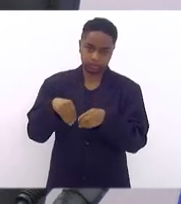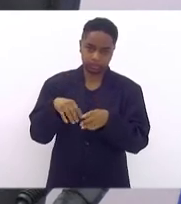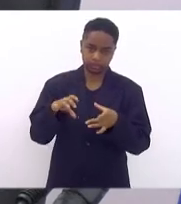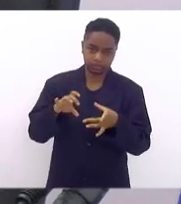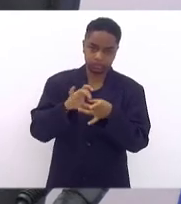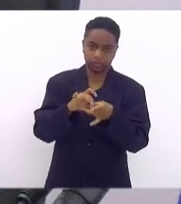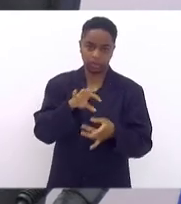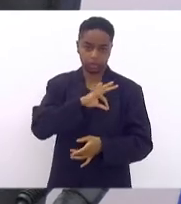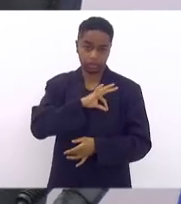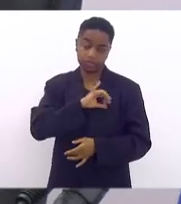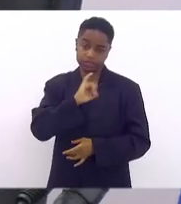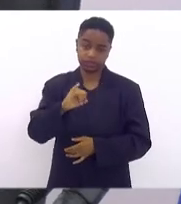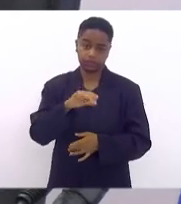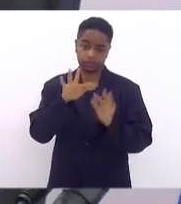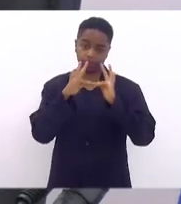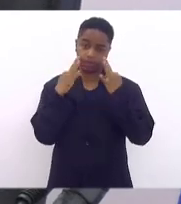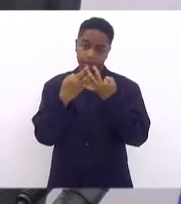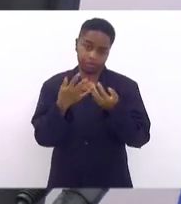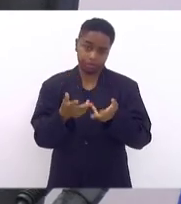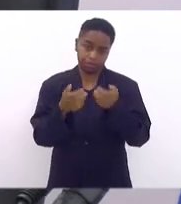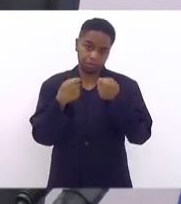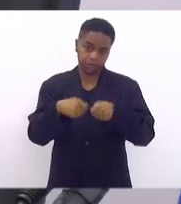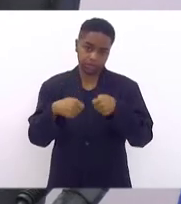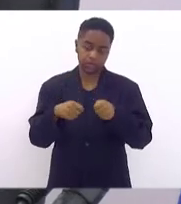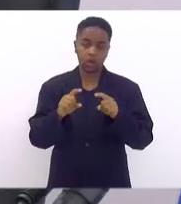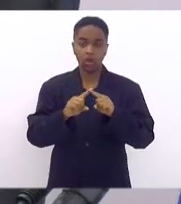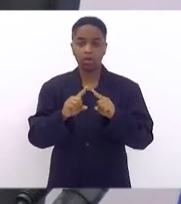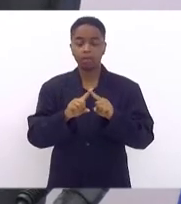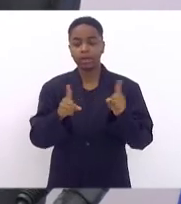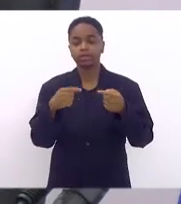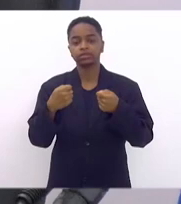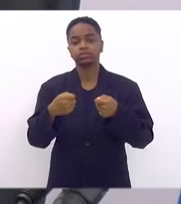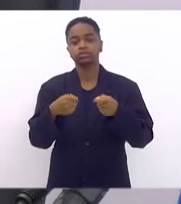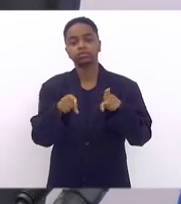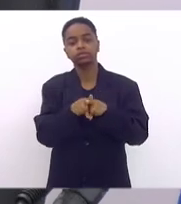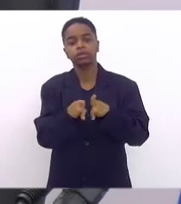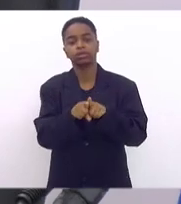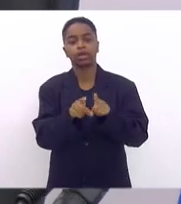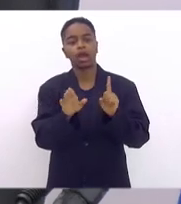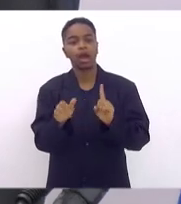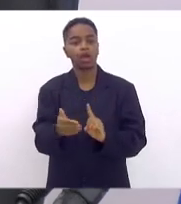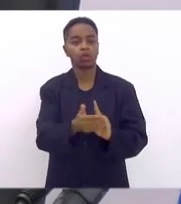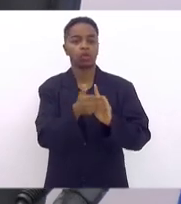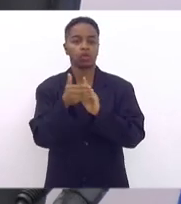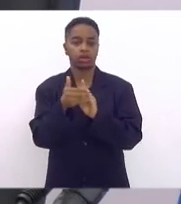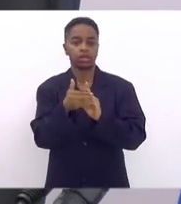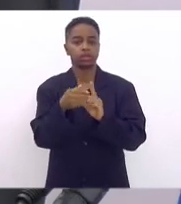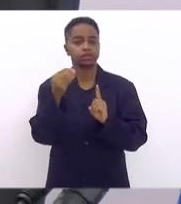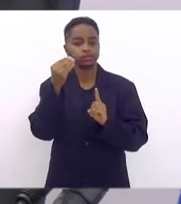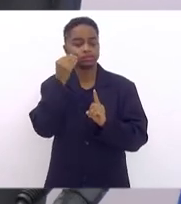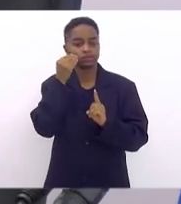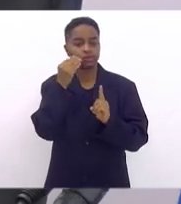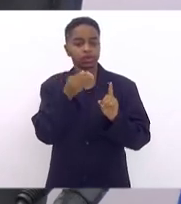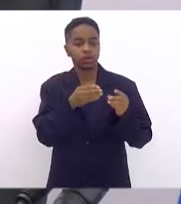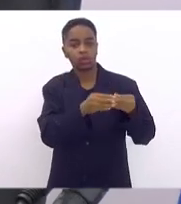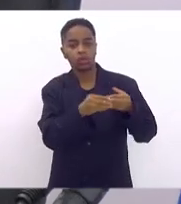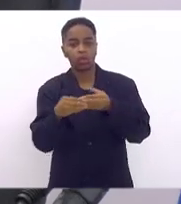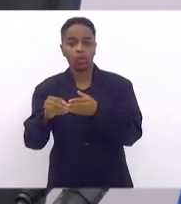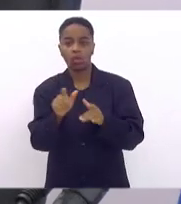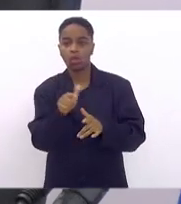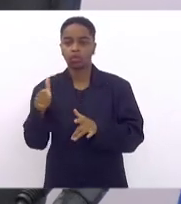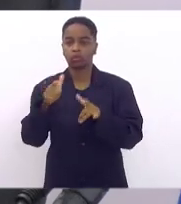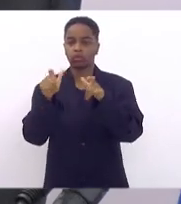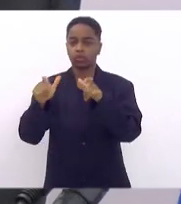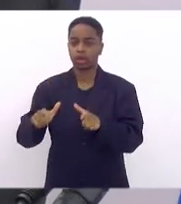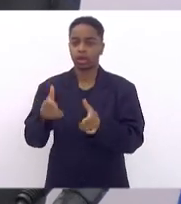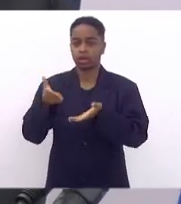assim entender a sua família, mas pelo menos de acolher para uma outra rede de atendimento que não seja necessariamente